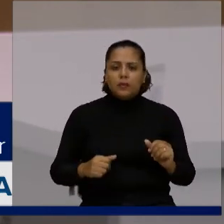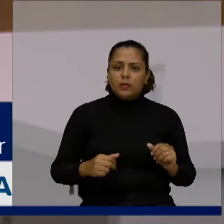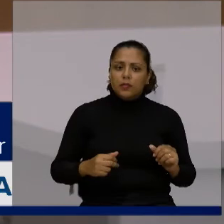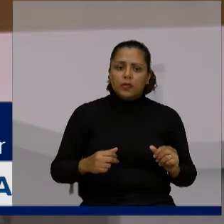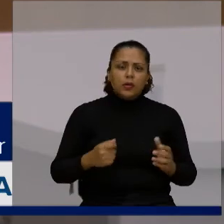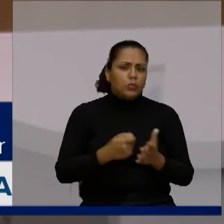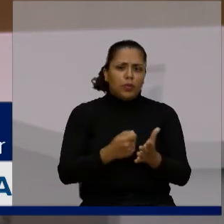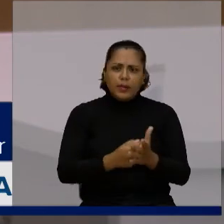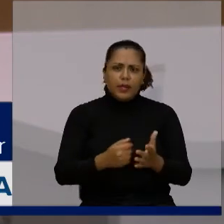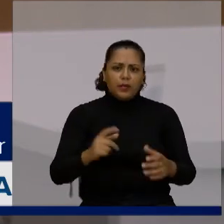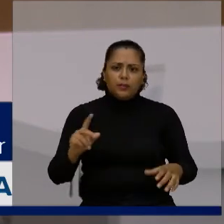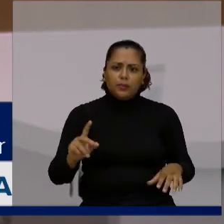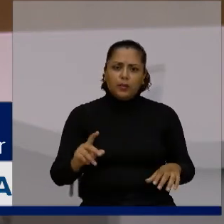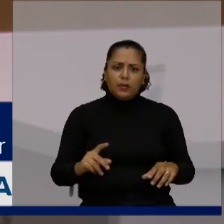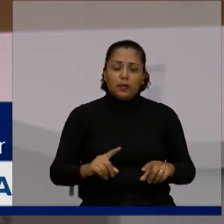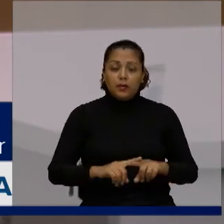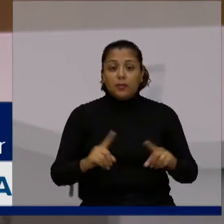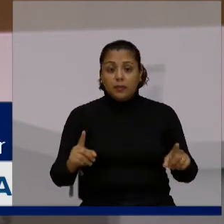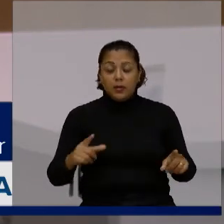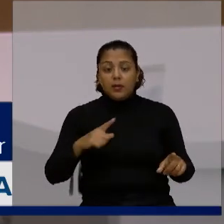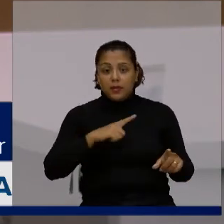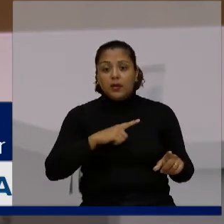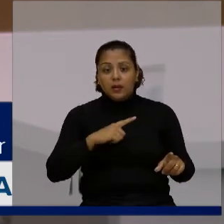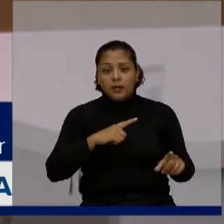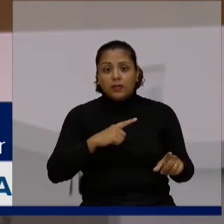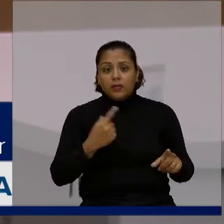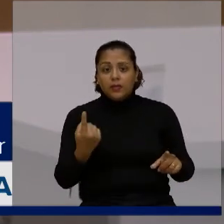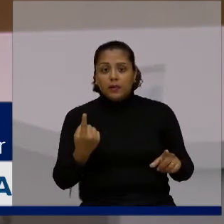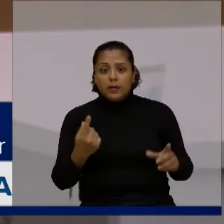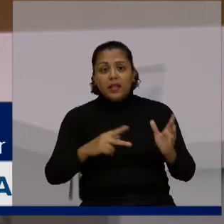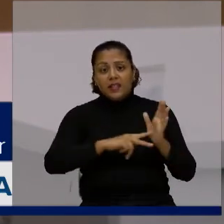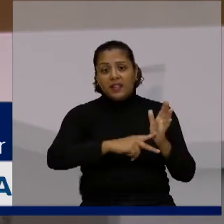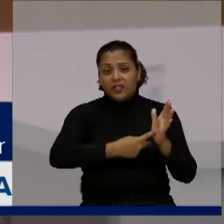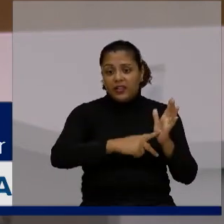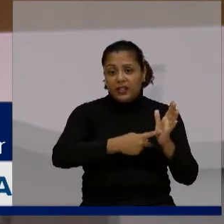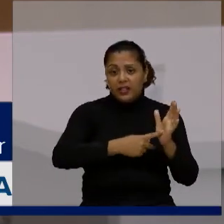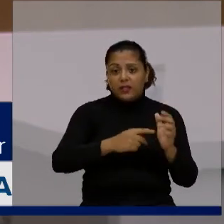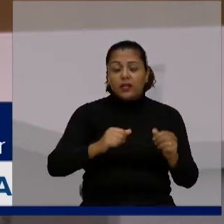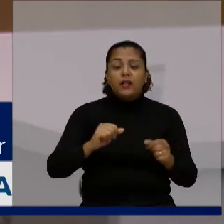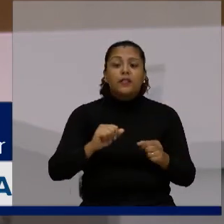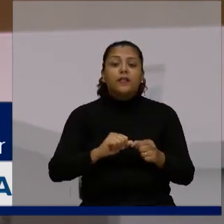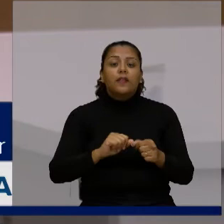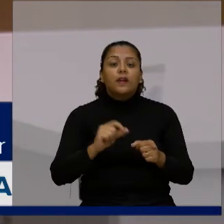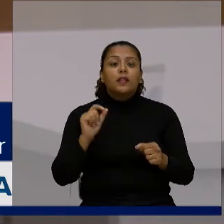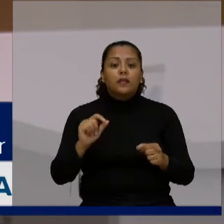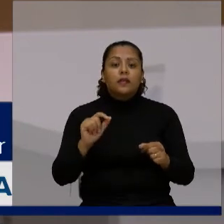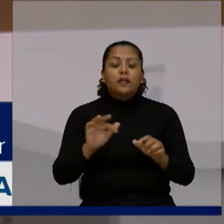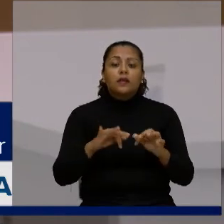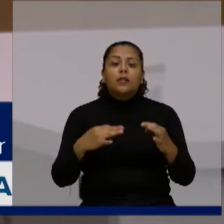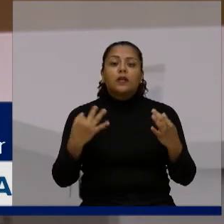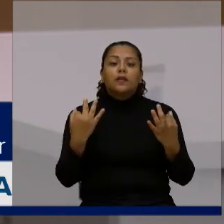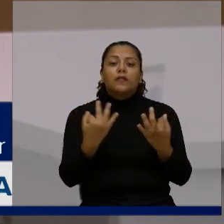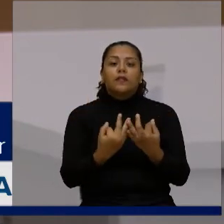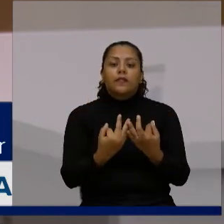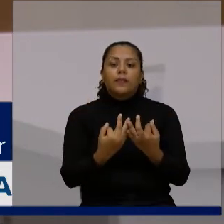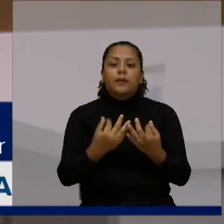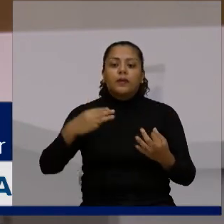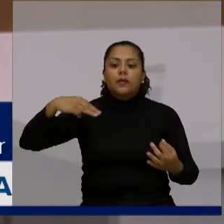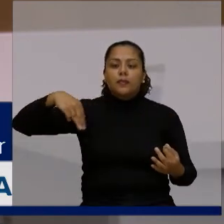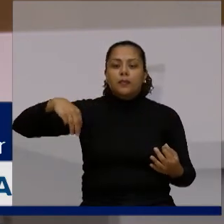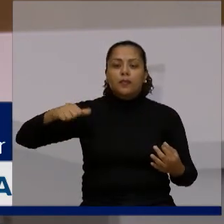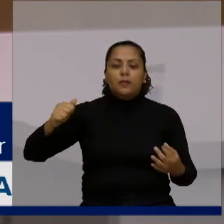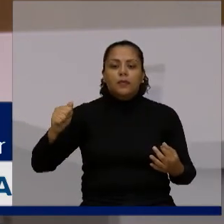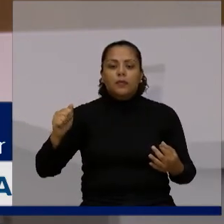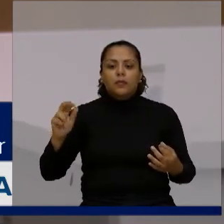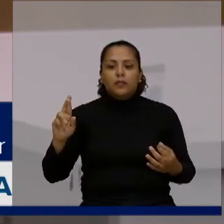são obrigados a estar afiliados a sindicatos. E esses sindicatos, eles são ligados à família do ministro Marco Aurélio Melo, o